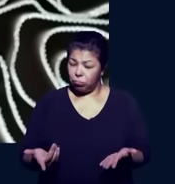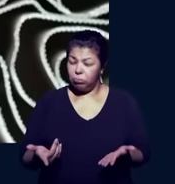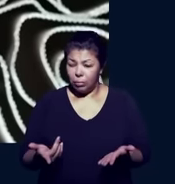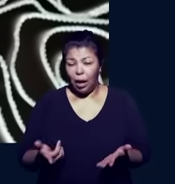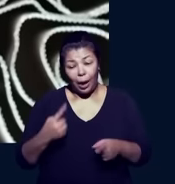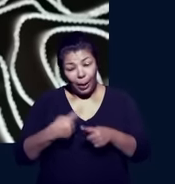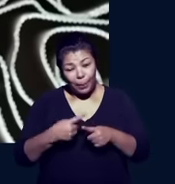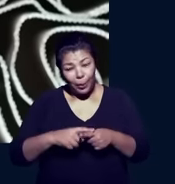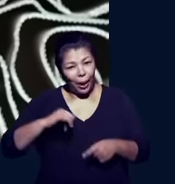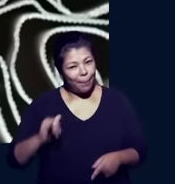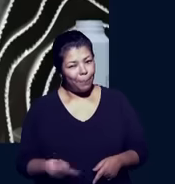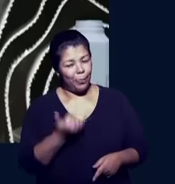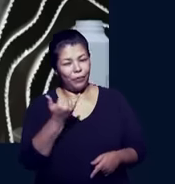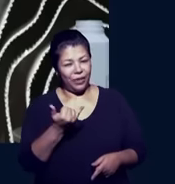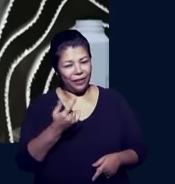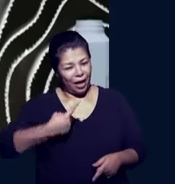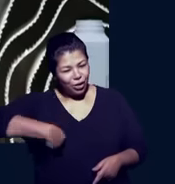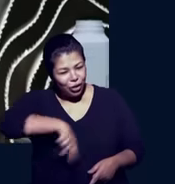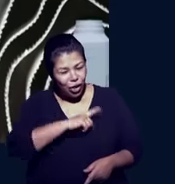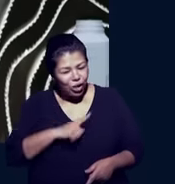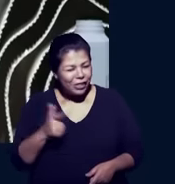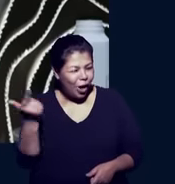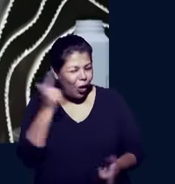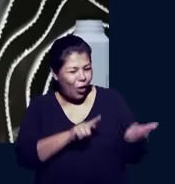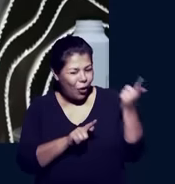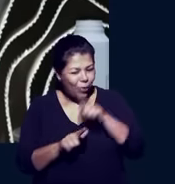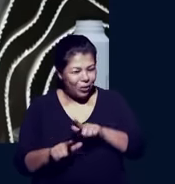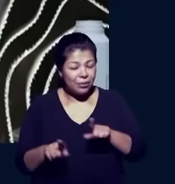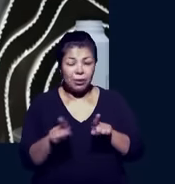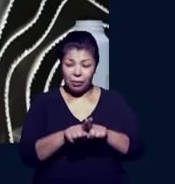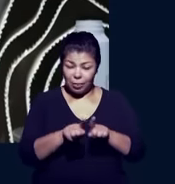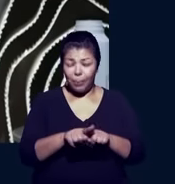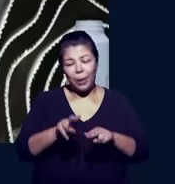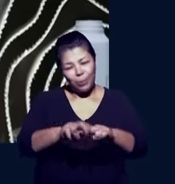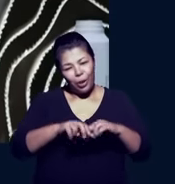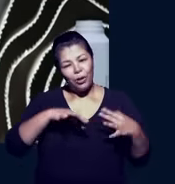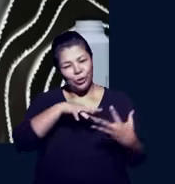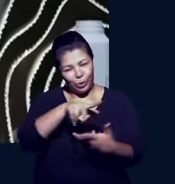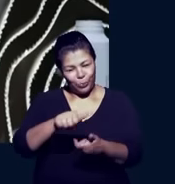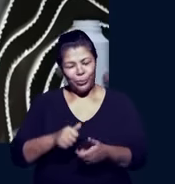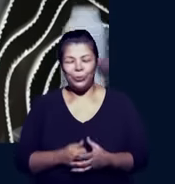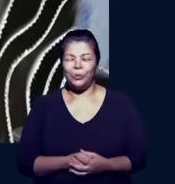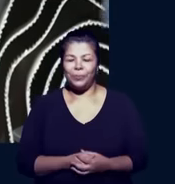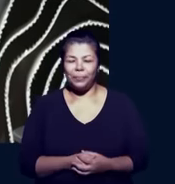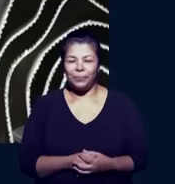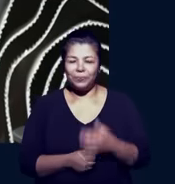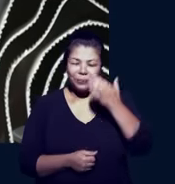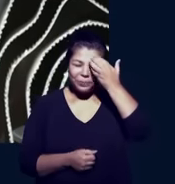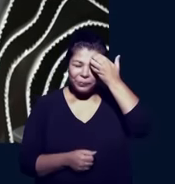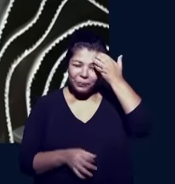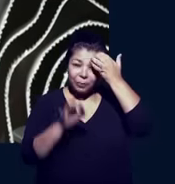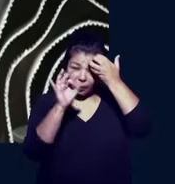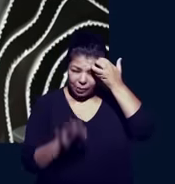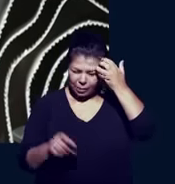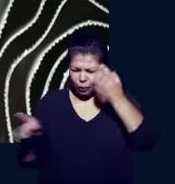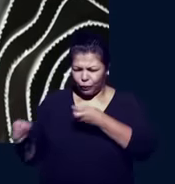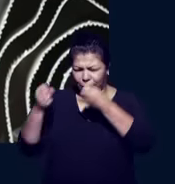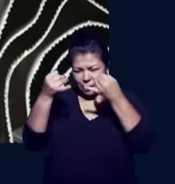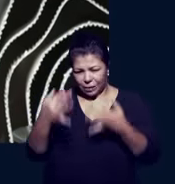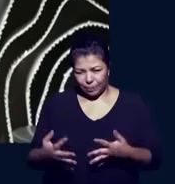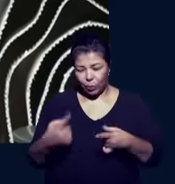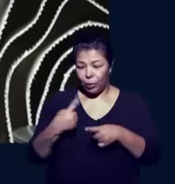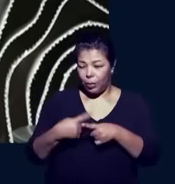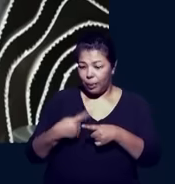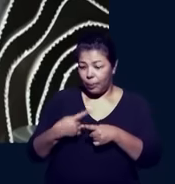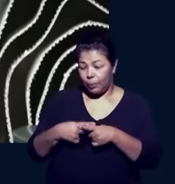pouco por esse estado do mundo acho excelente esse ponto que você colocou porque no final das contas essa história do fiscal ela só passa a